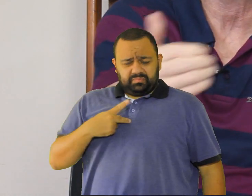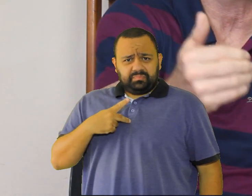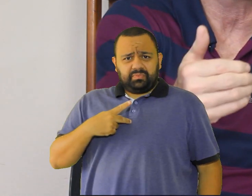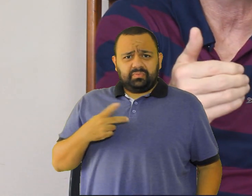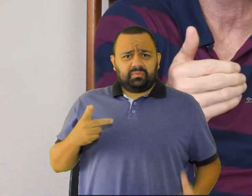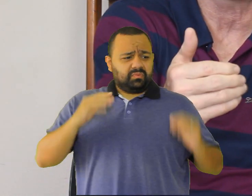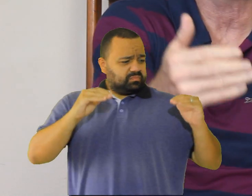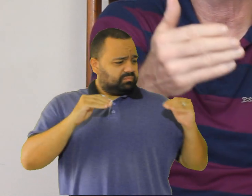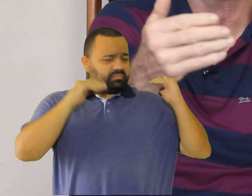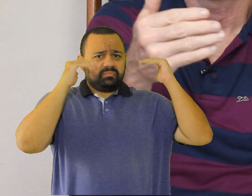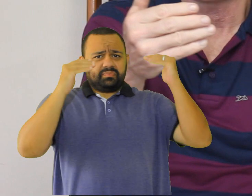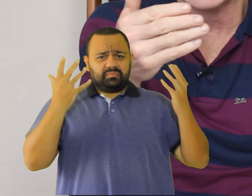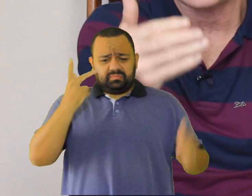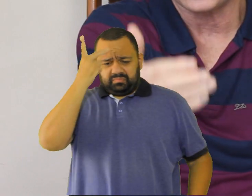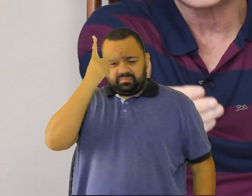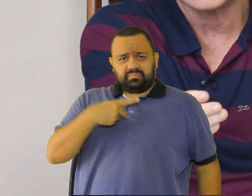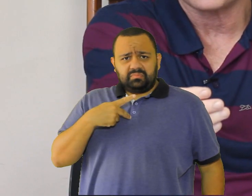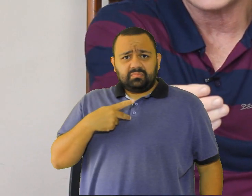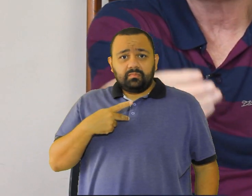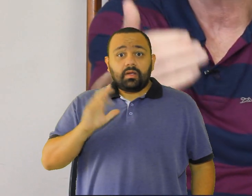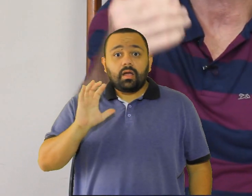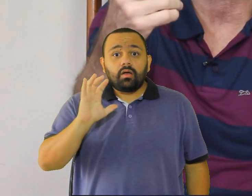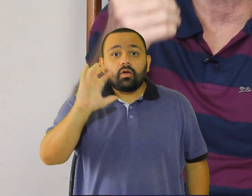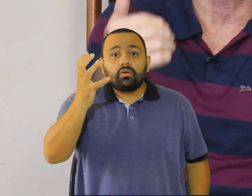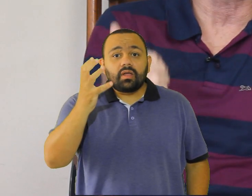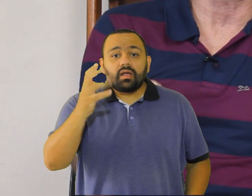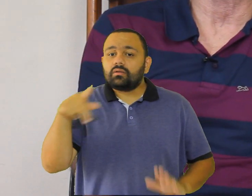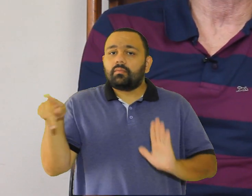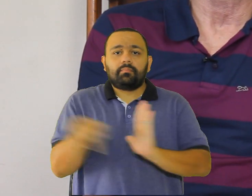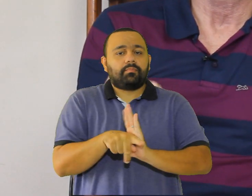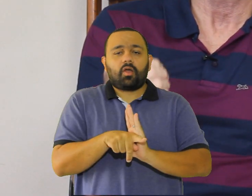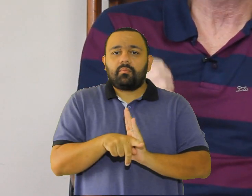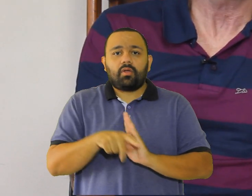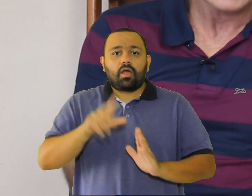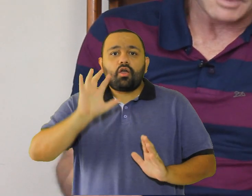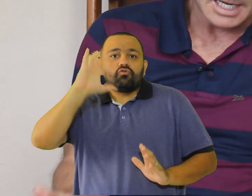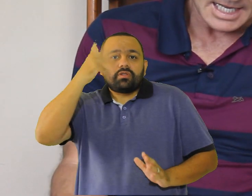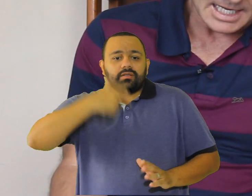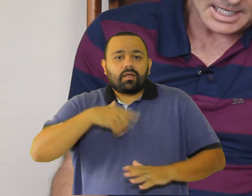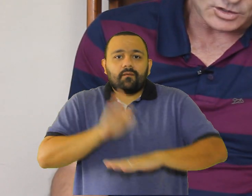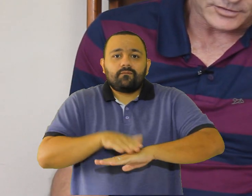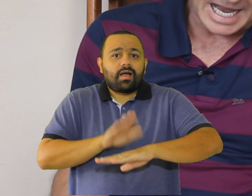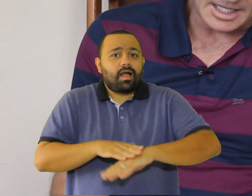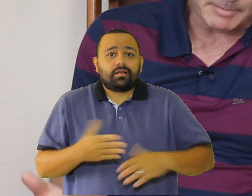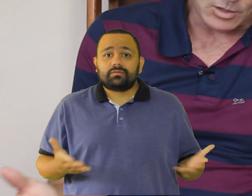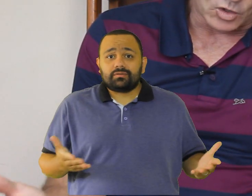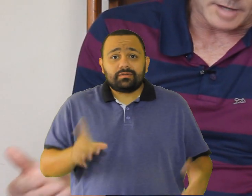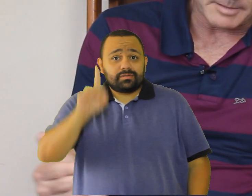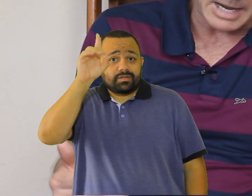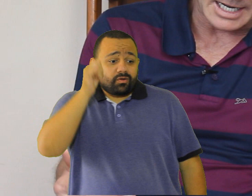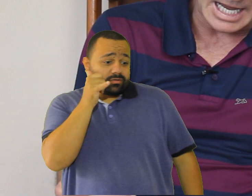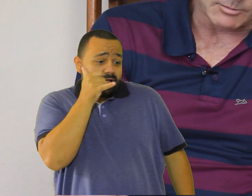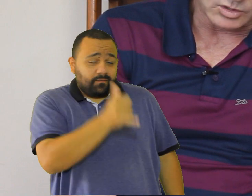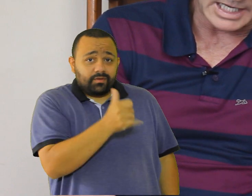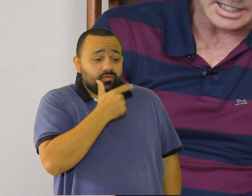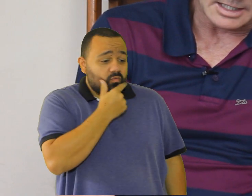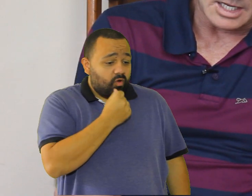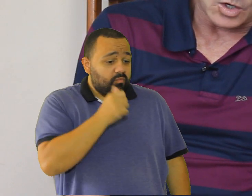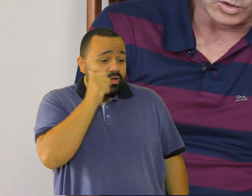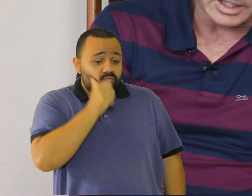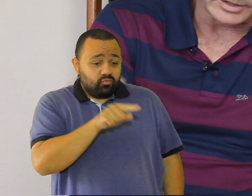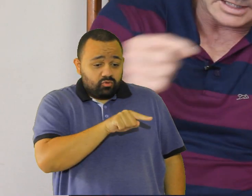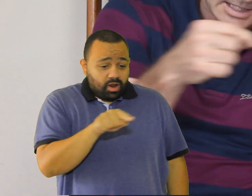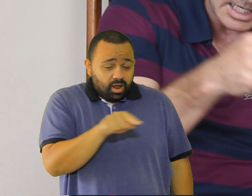lei de retaliação em que a consequência é conforme o crime. E Deus fala para o homem, para a